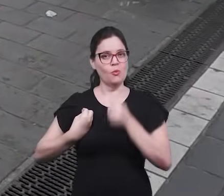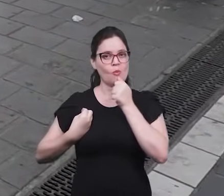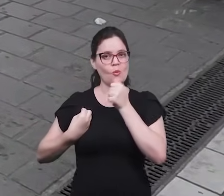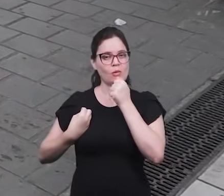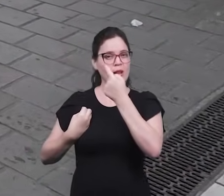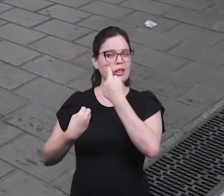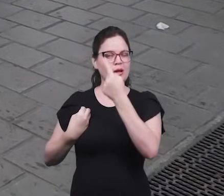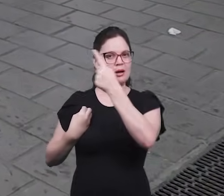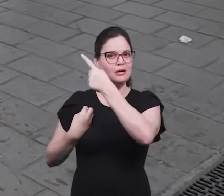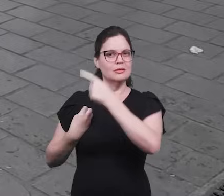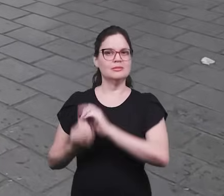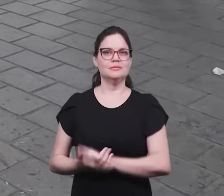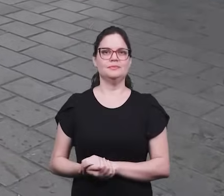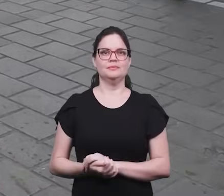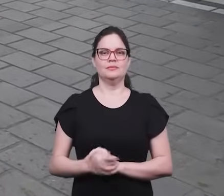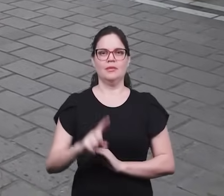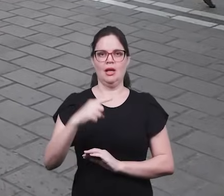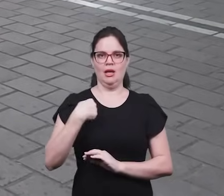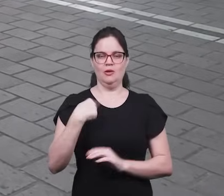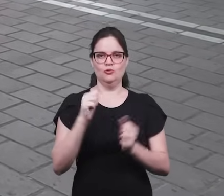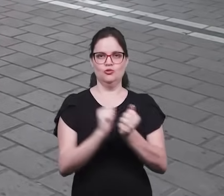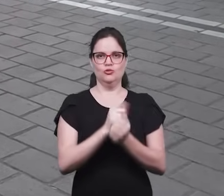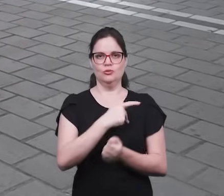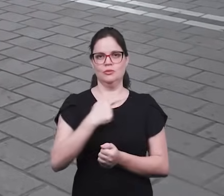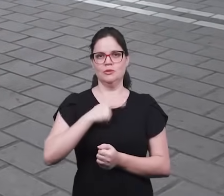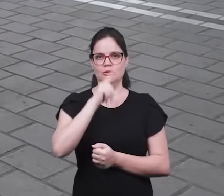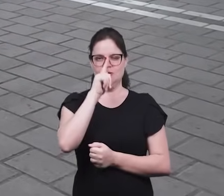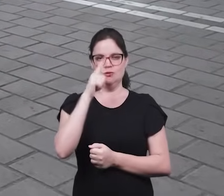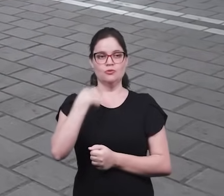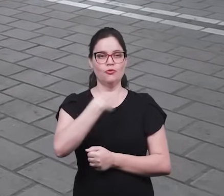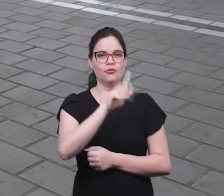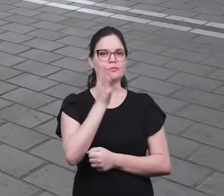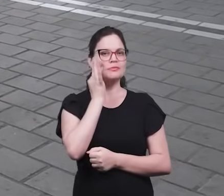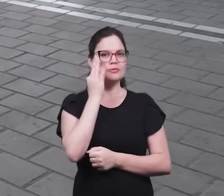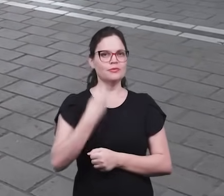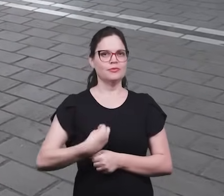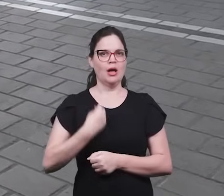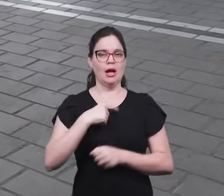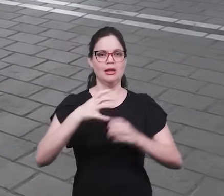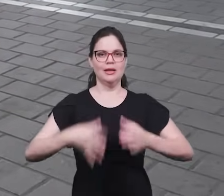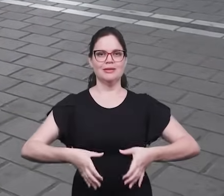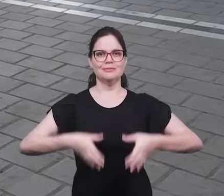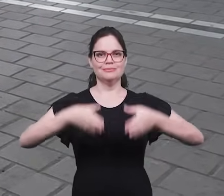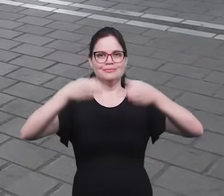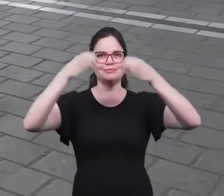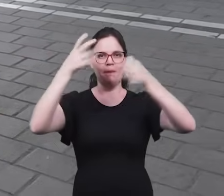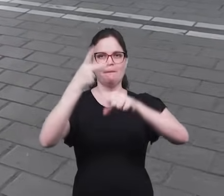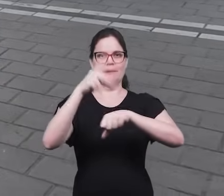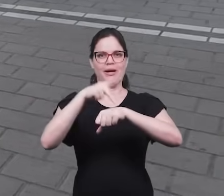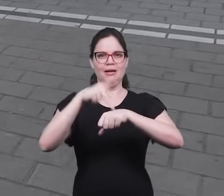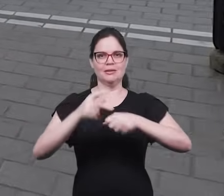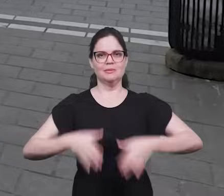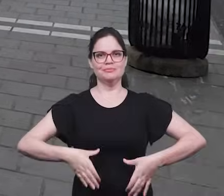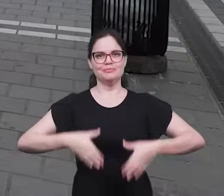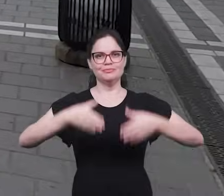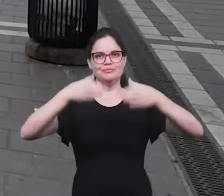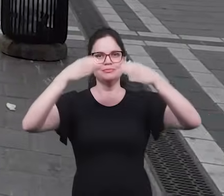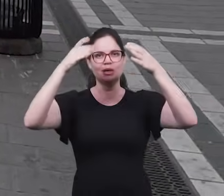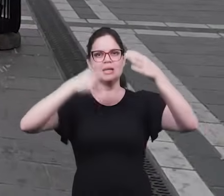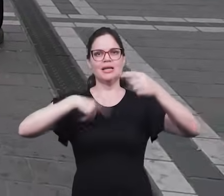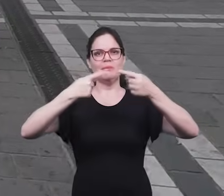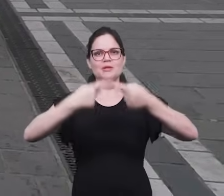a data, né? Nós tivemos lá, eu e o pastor Gilson, então está essa coluna mostrando que ali foi feita